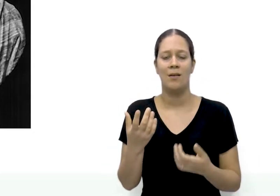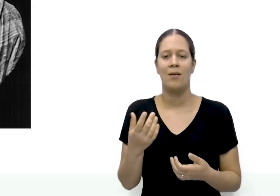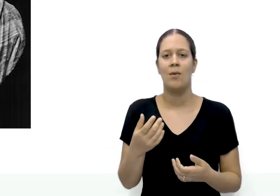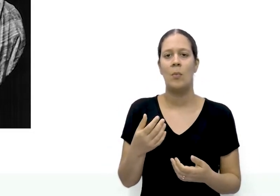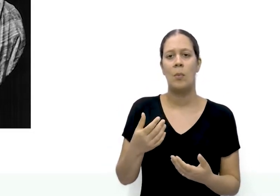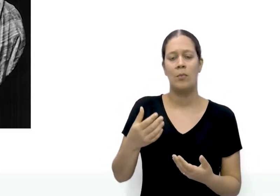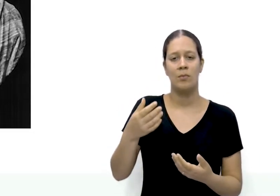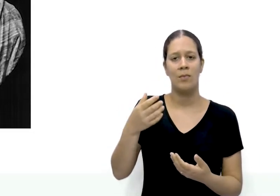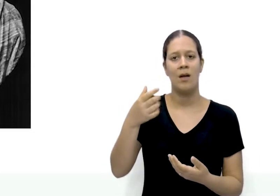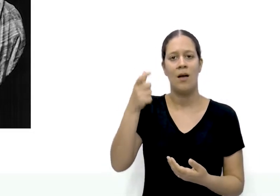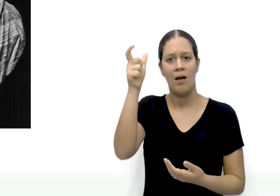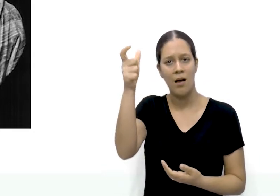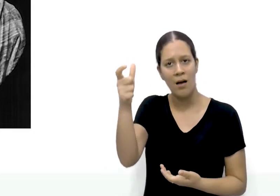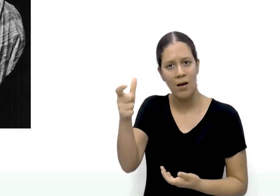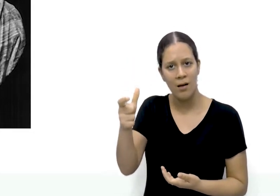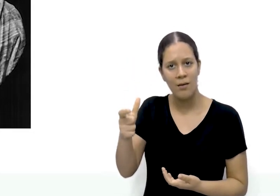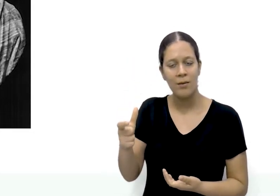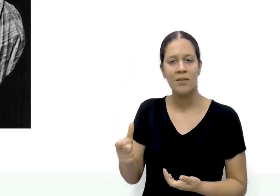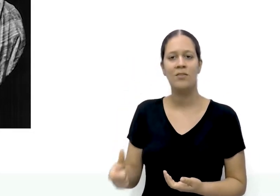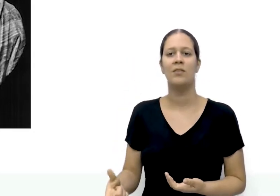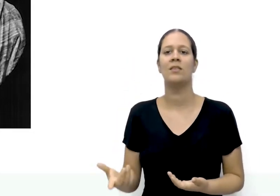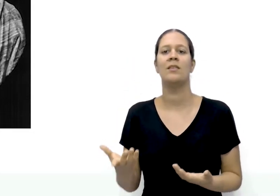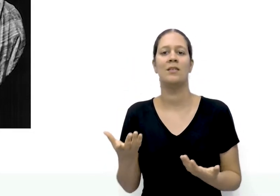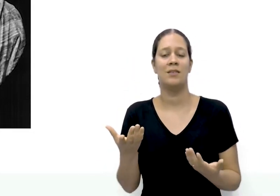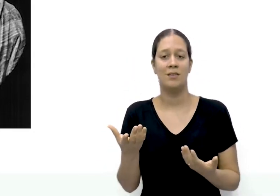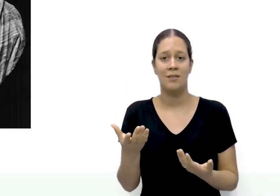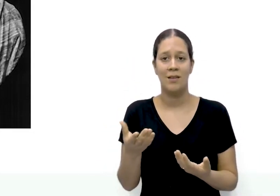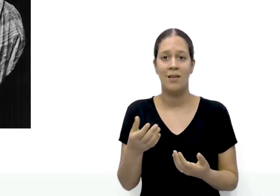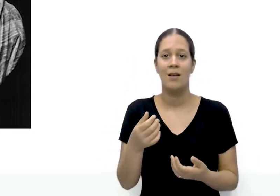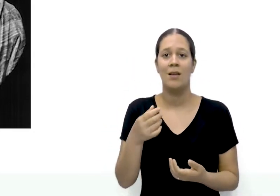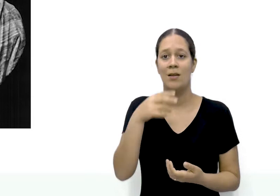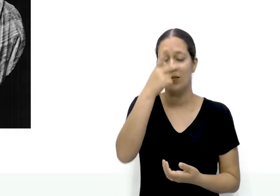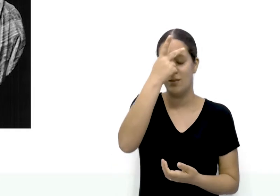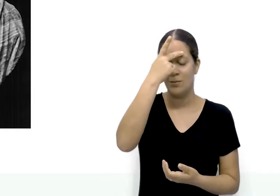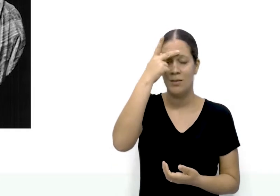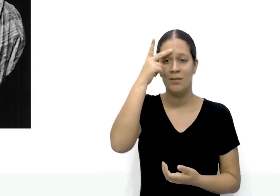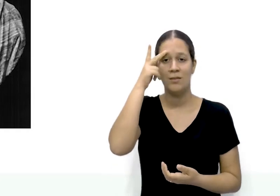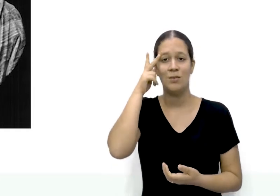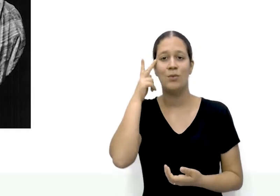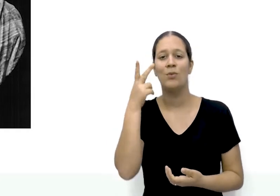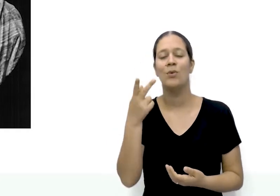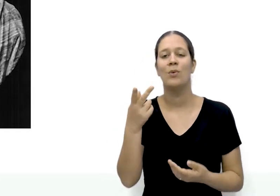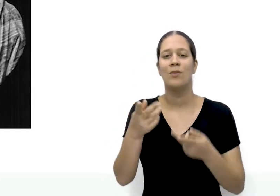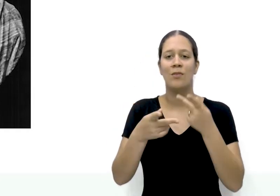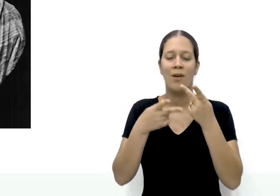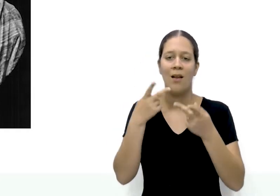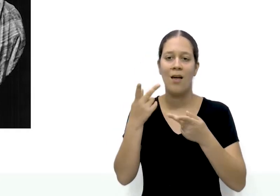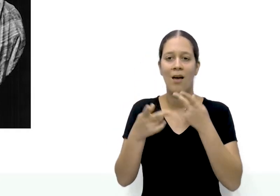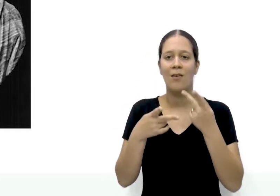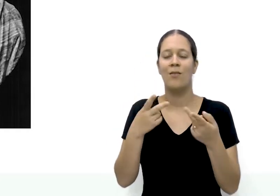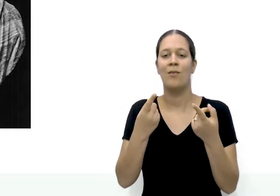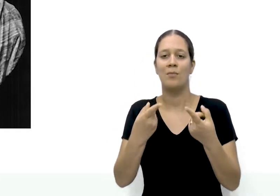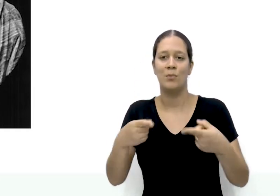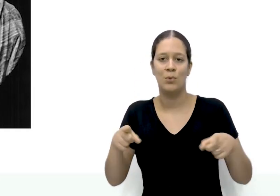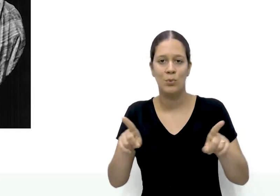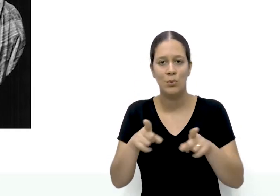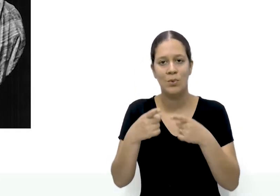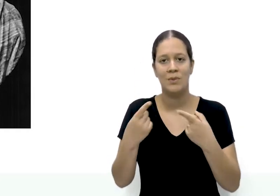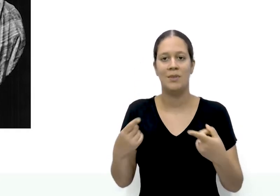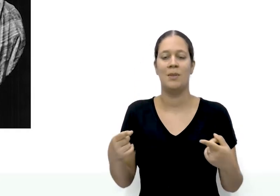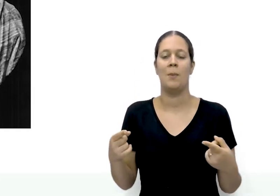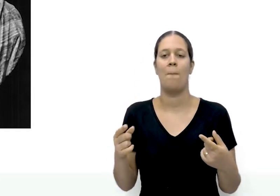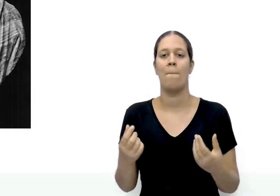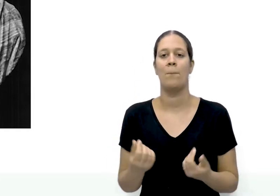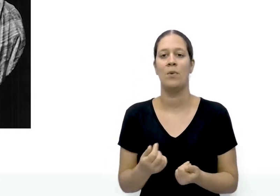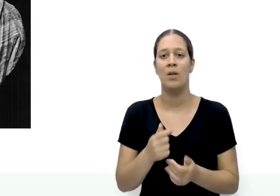primeira pessoa. O gênero literário épico, ele é escrito em terceira pessoa e fala de